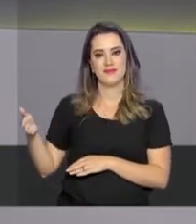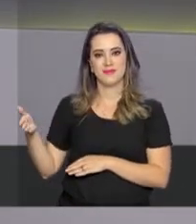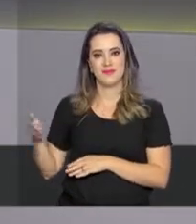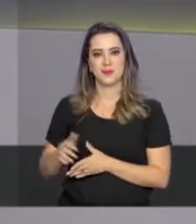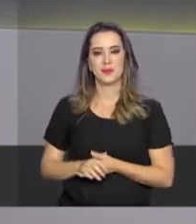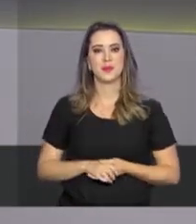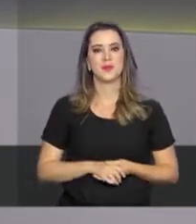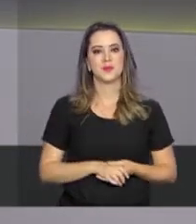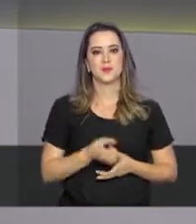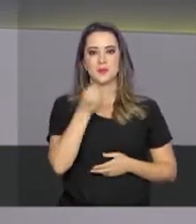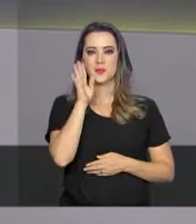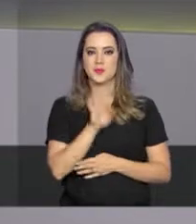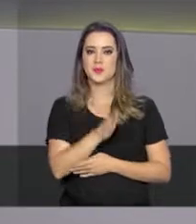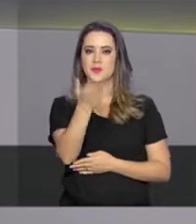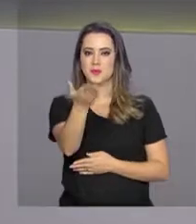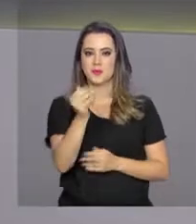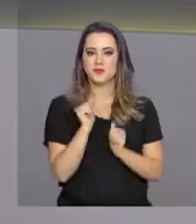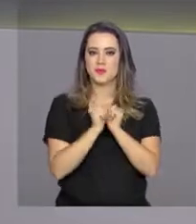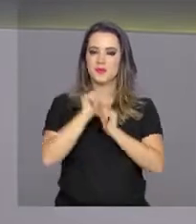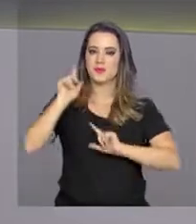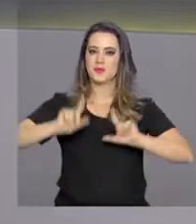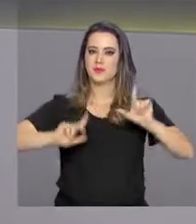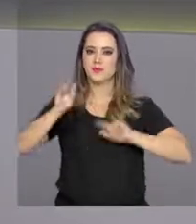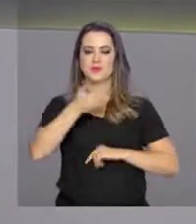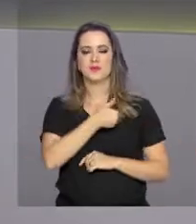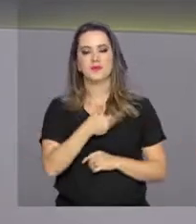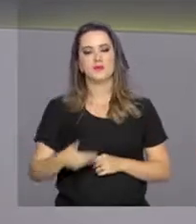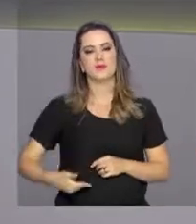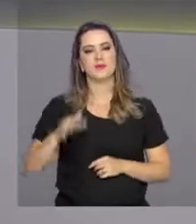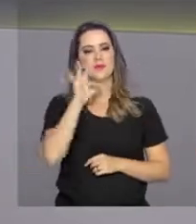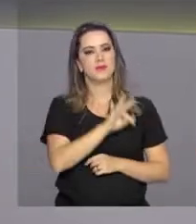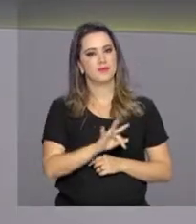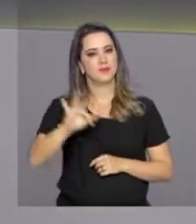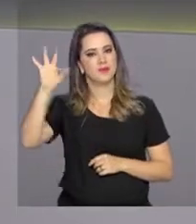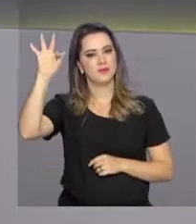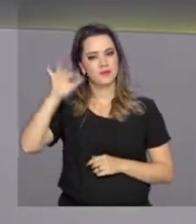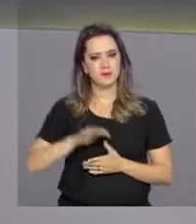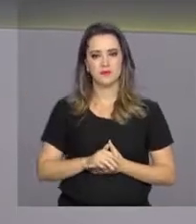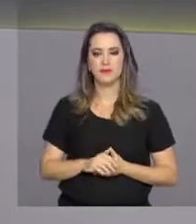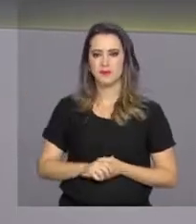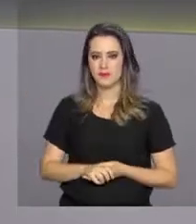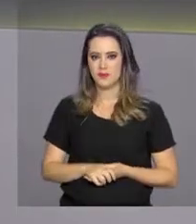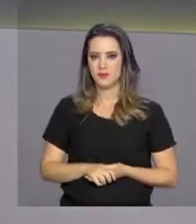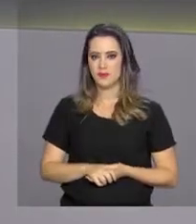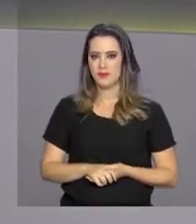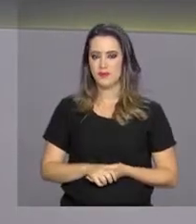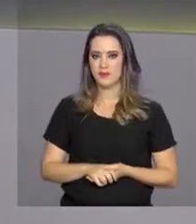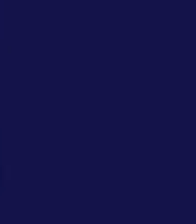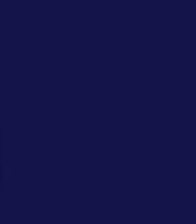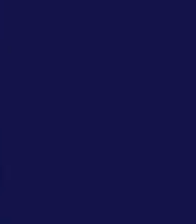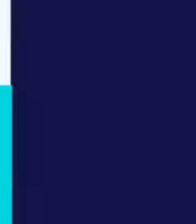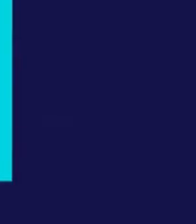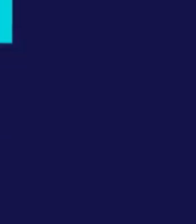canal no YouTube. Uma boa tarde para você e continue com a gente aqui na NBR, a TV do Governo Federal.